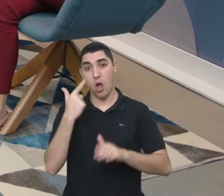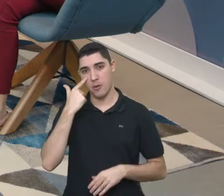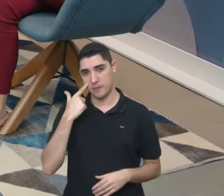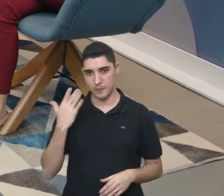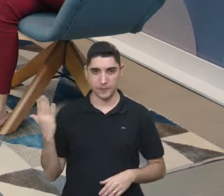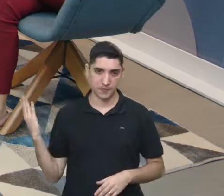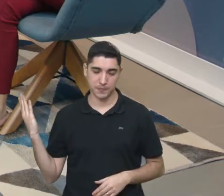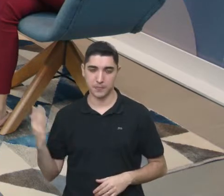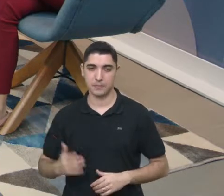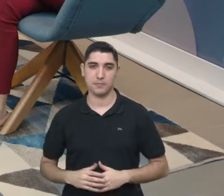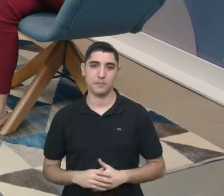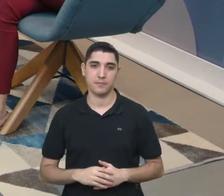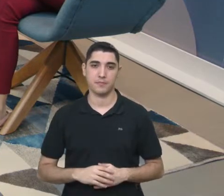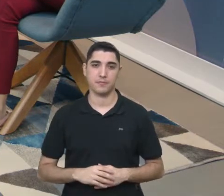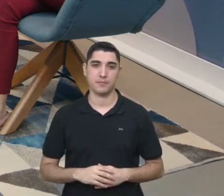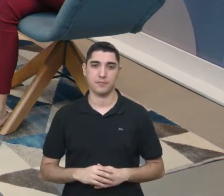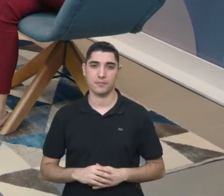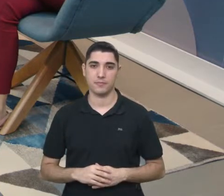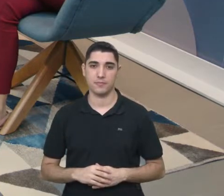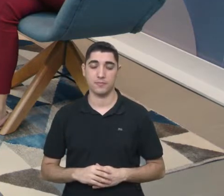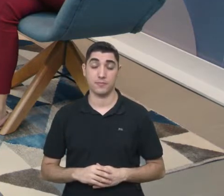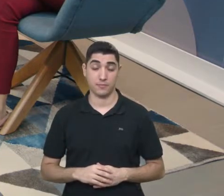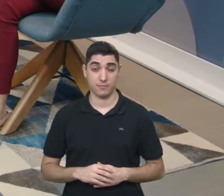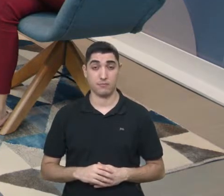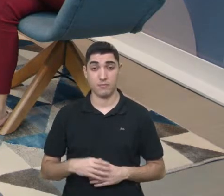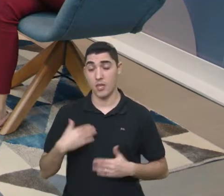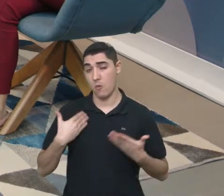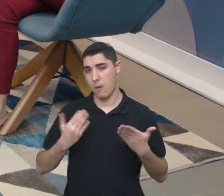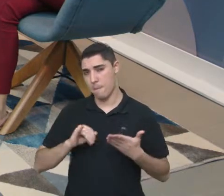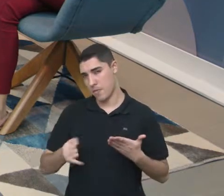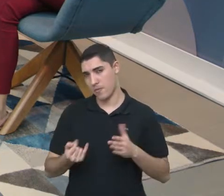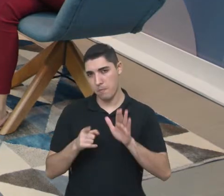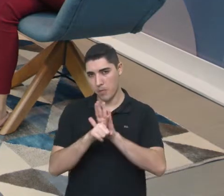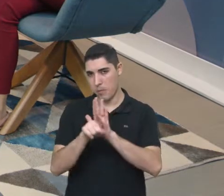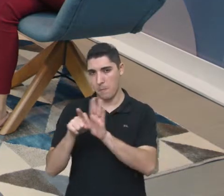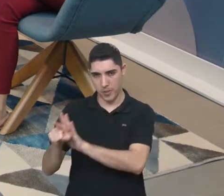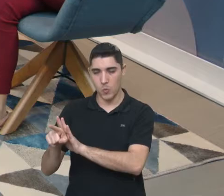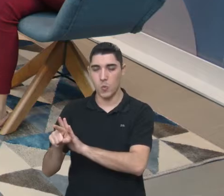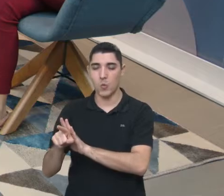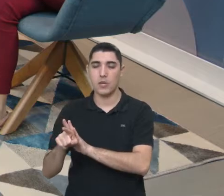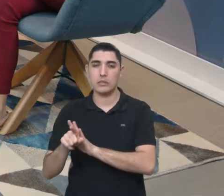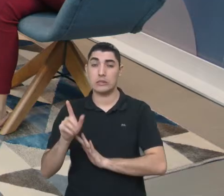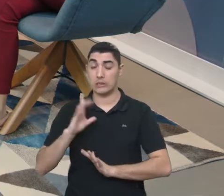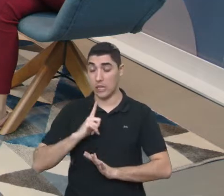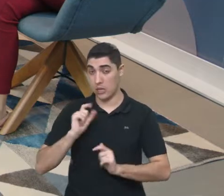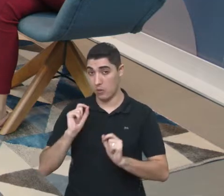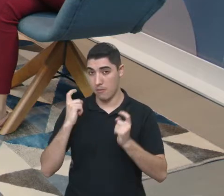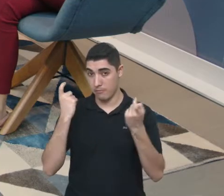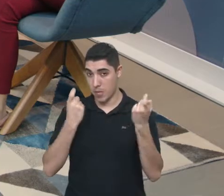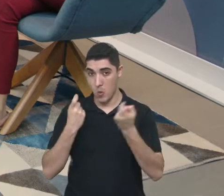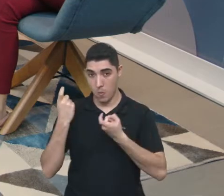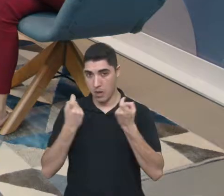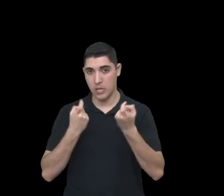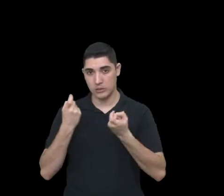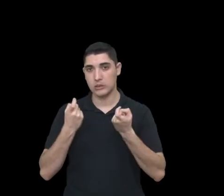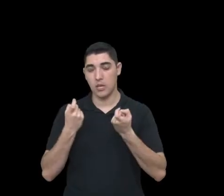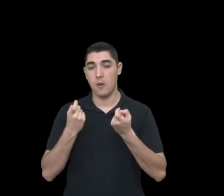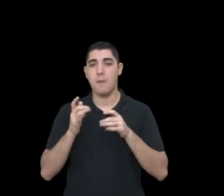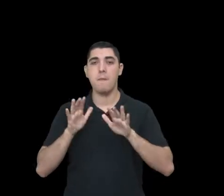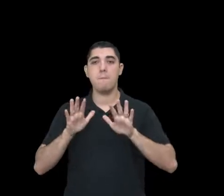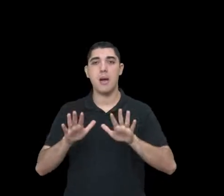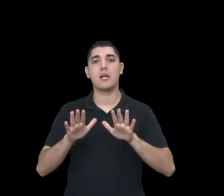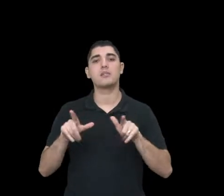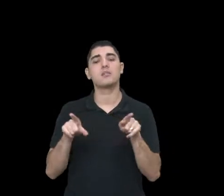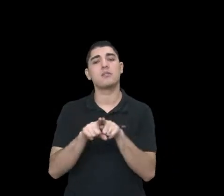uma outra. Eu aproveito e pergunto para vocês, que tem gerado, né, muita preocupação, polêmica, mas ao